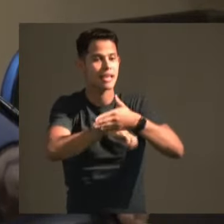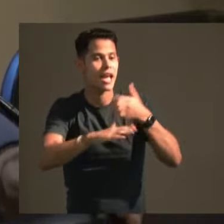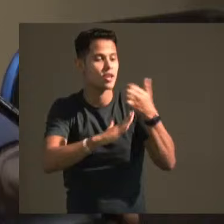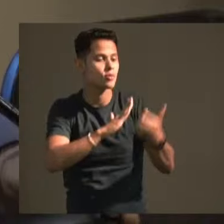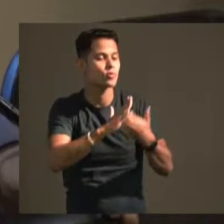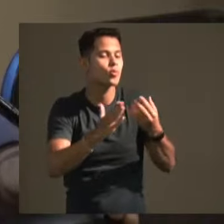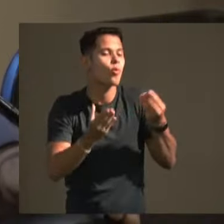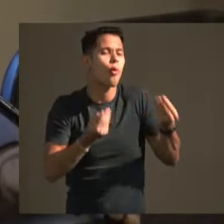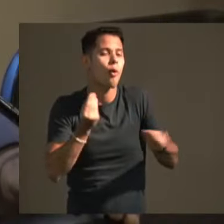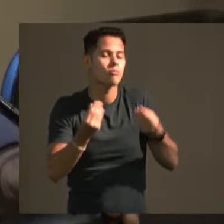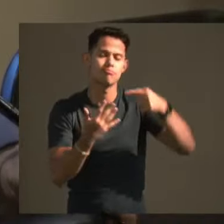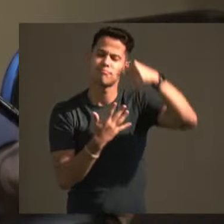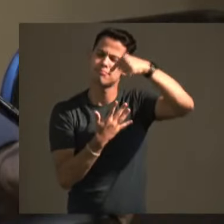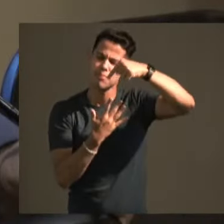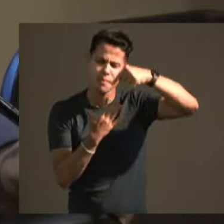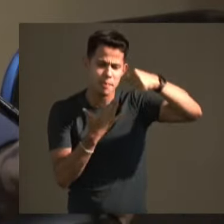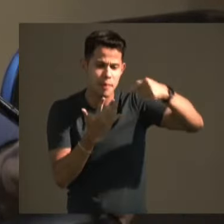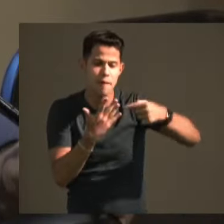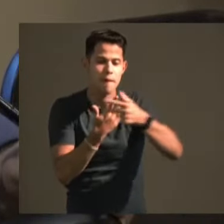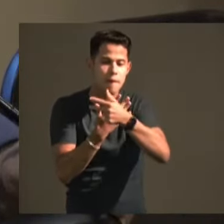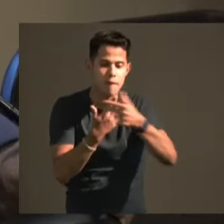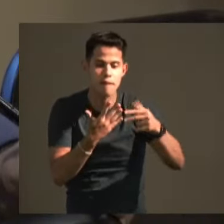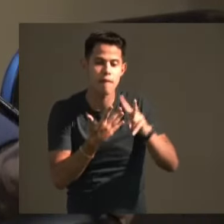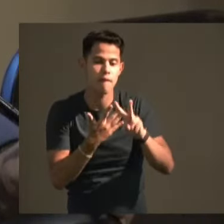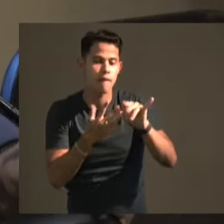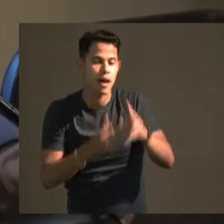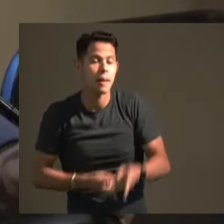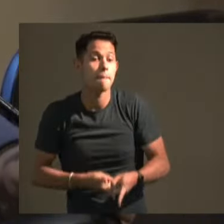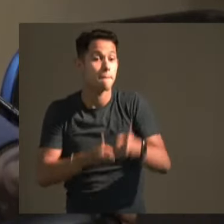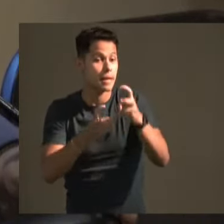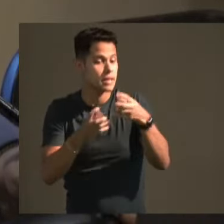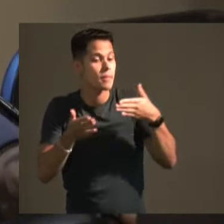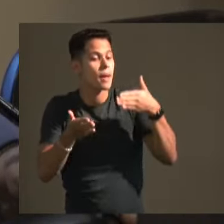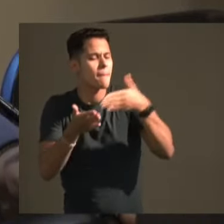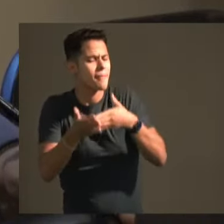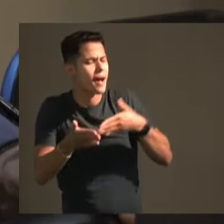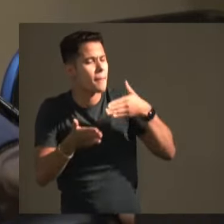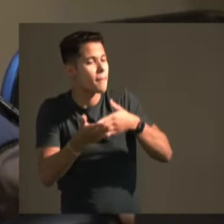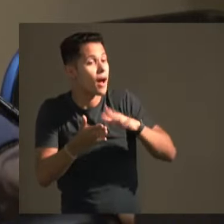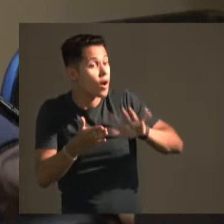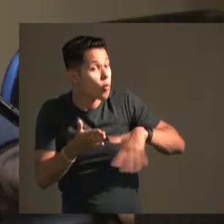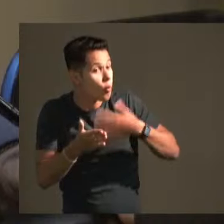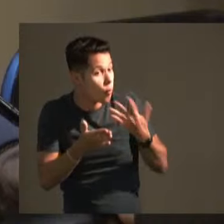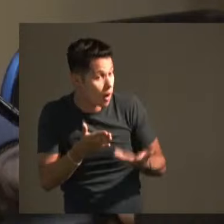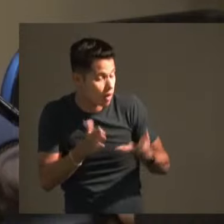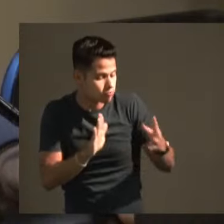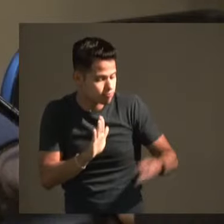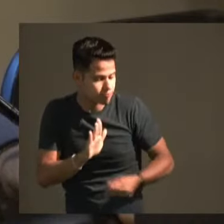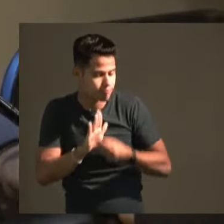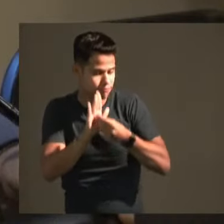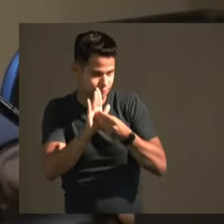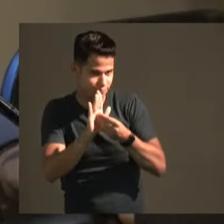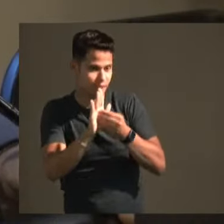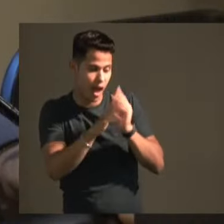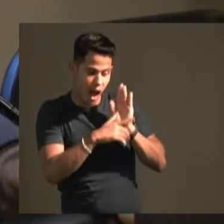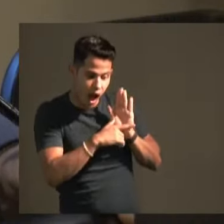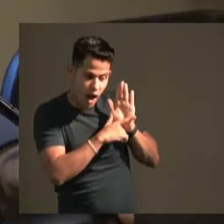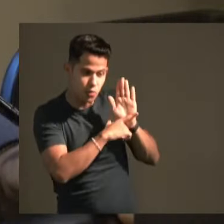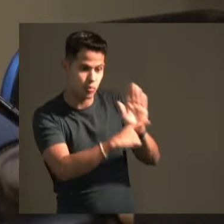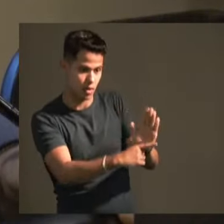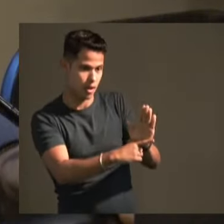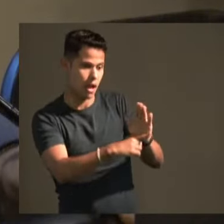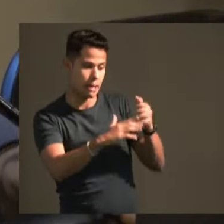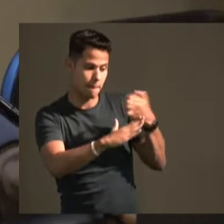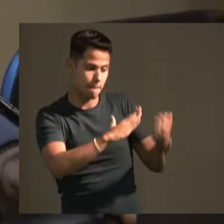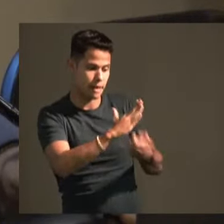empresa, enfim. Então, ele vai identificar as barreiras, vai ajudar a empresa a remover essas